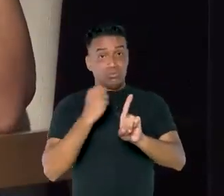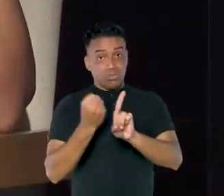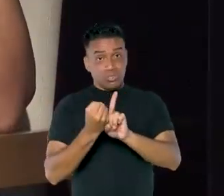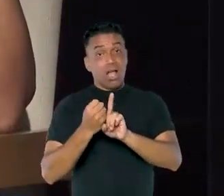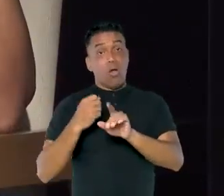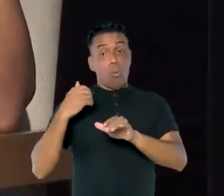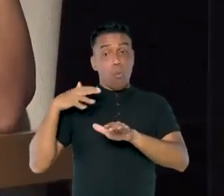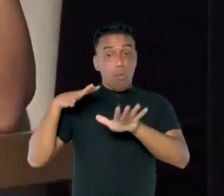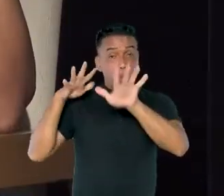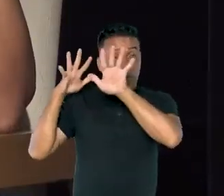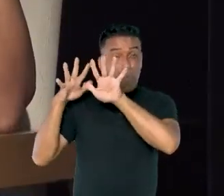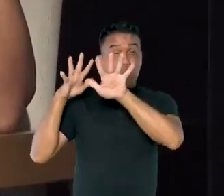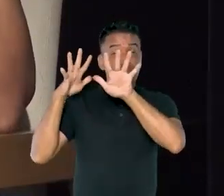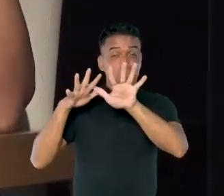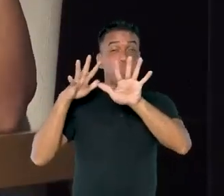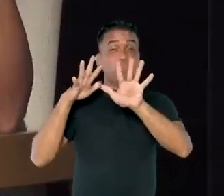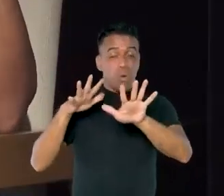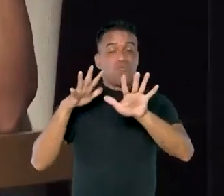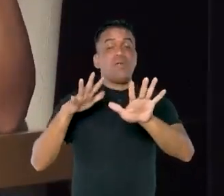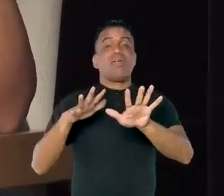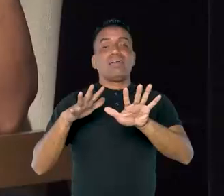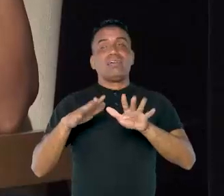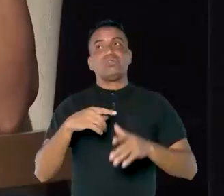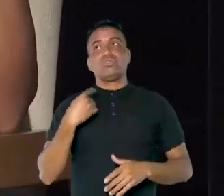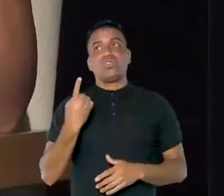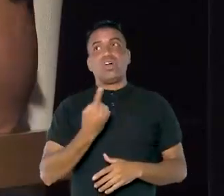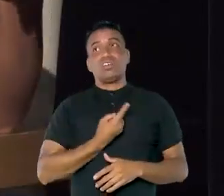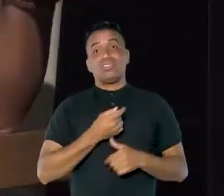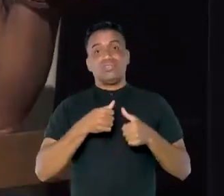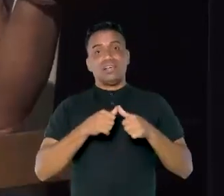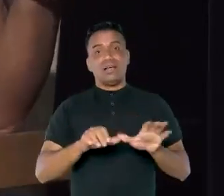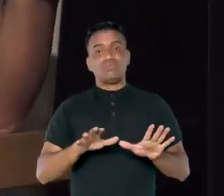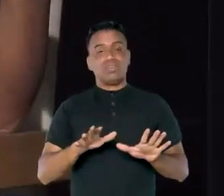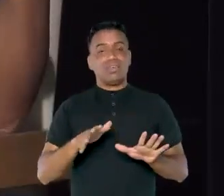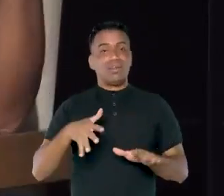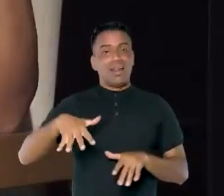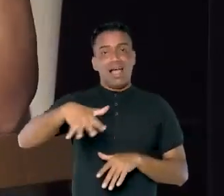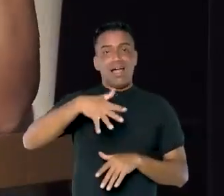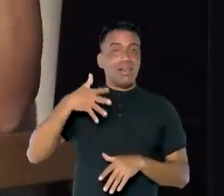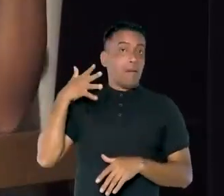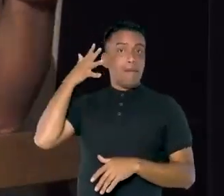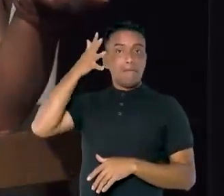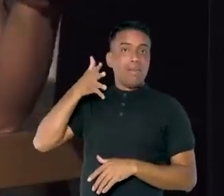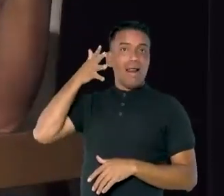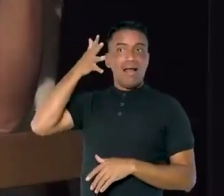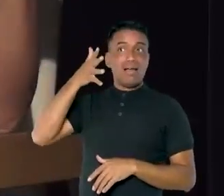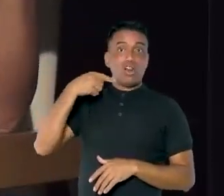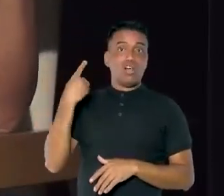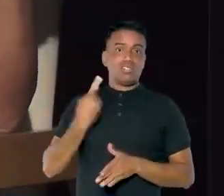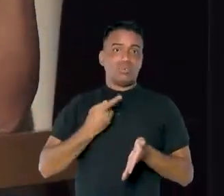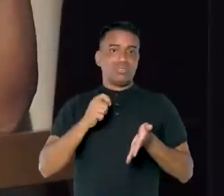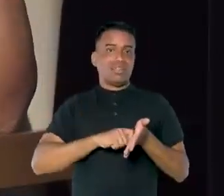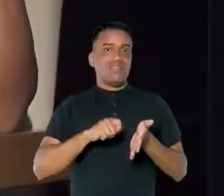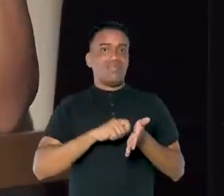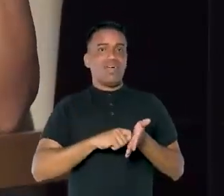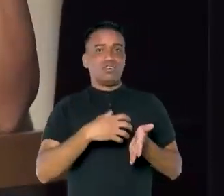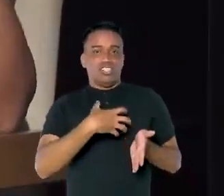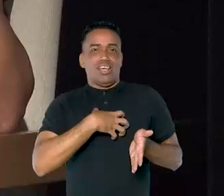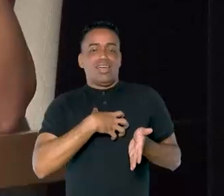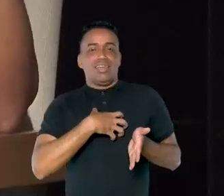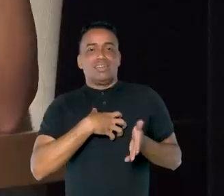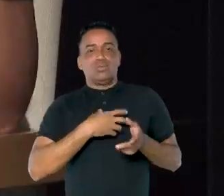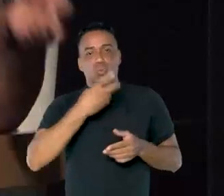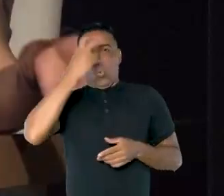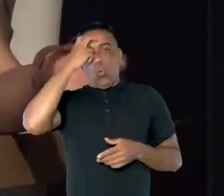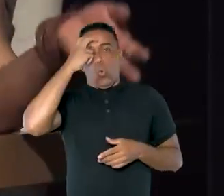sociais a gente ficou muito na parte da oralidade. A gente não escreveu sobre nós. E a gente